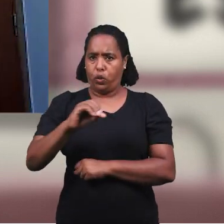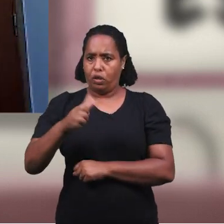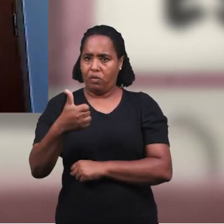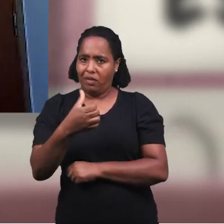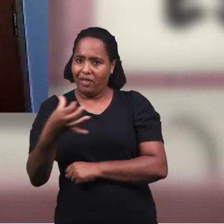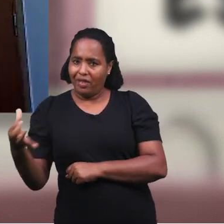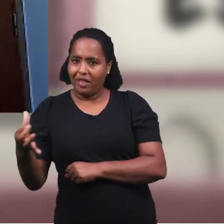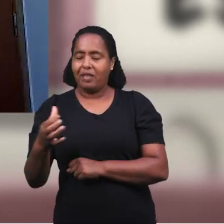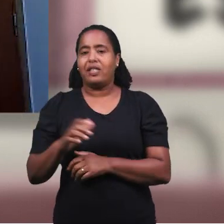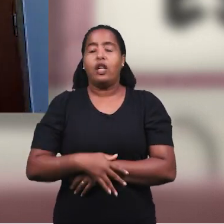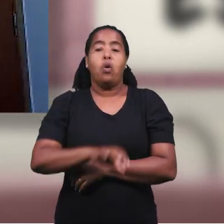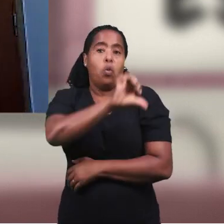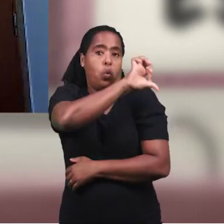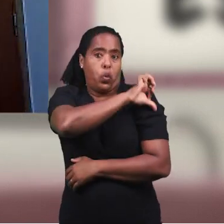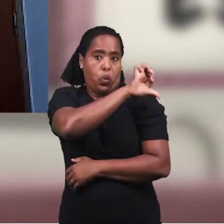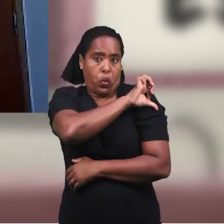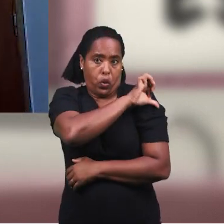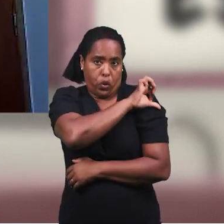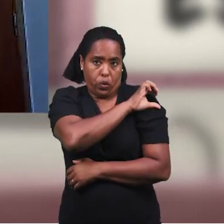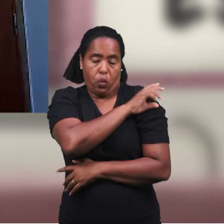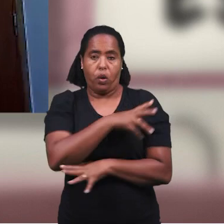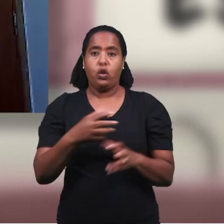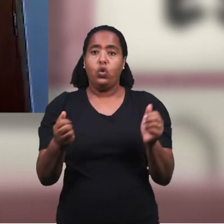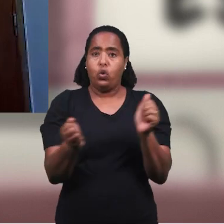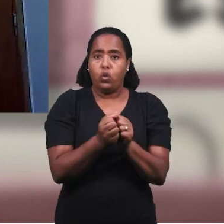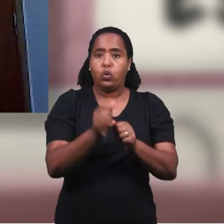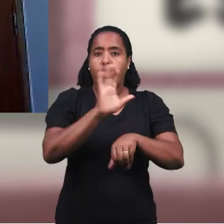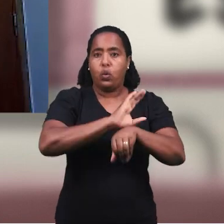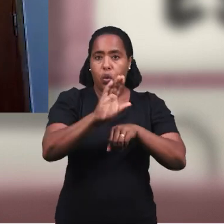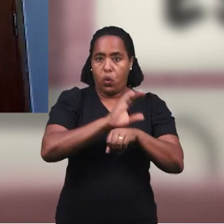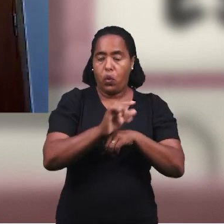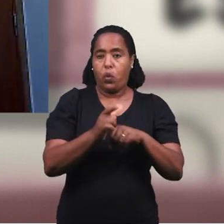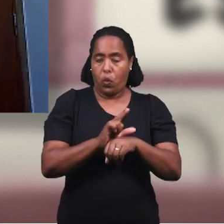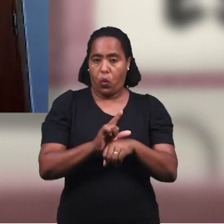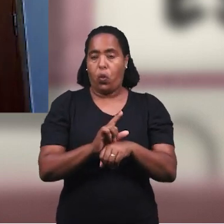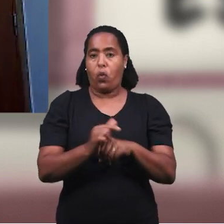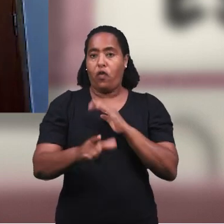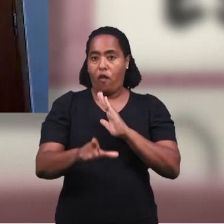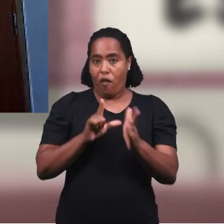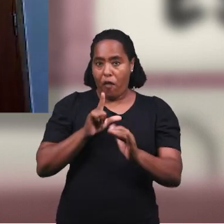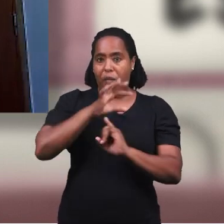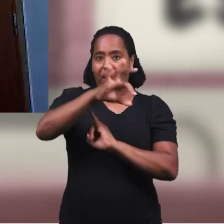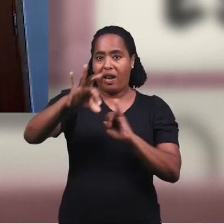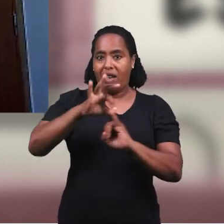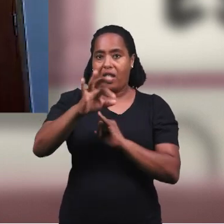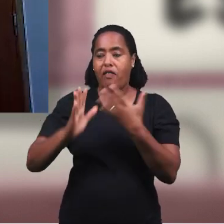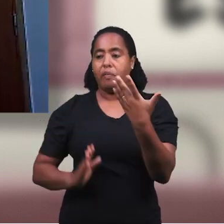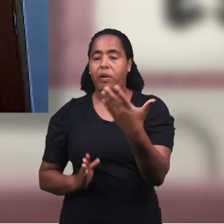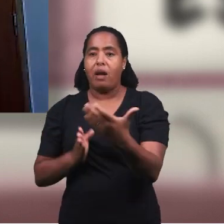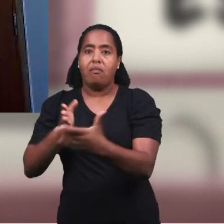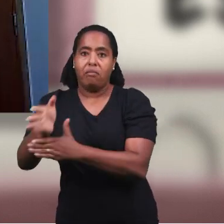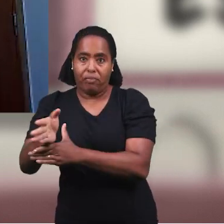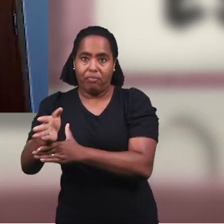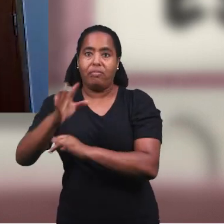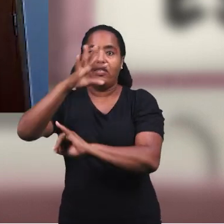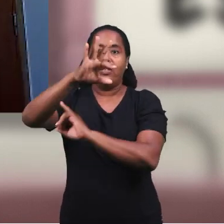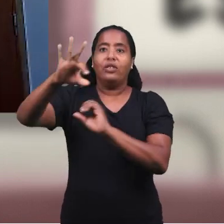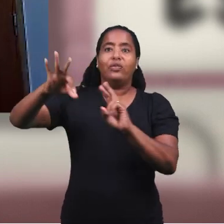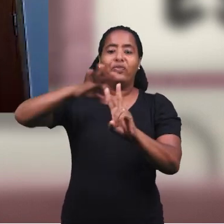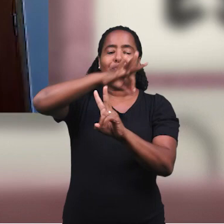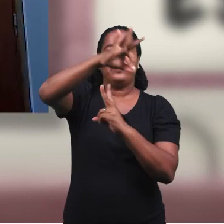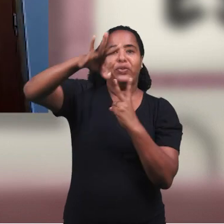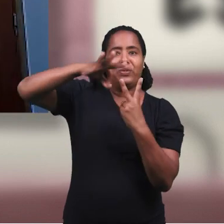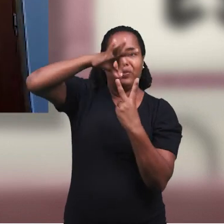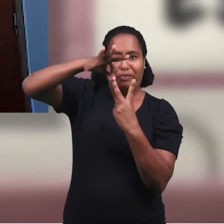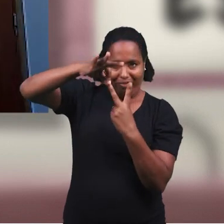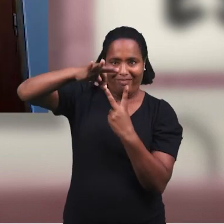cursando o 9º ano do ensino fundamental, juntamente com um cursinho pré-IFES, justamente para ingresso no Instituto Federal do Espírito Santo, que era